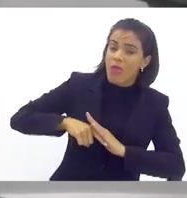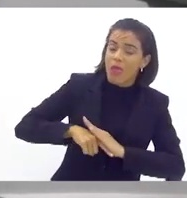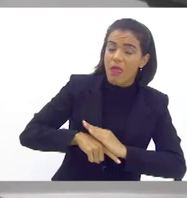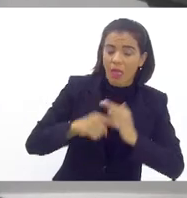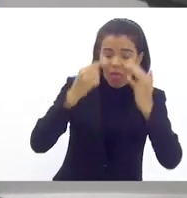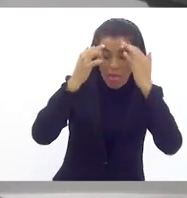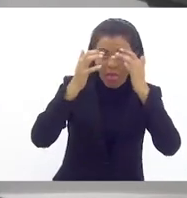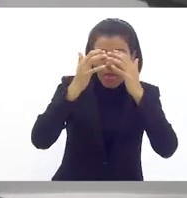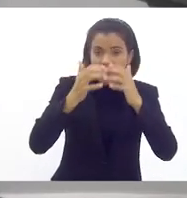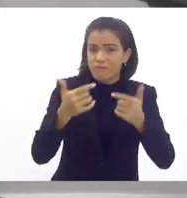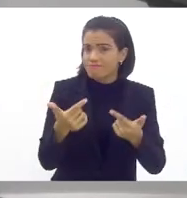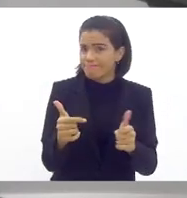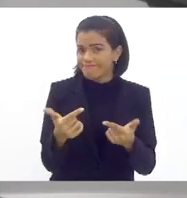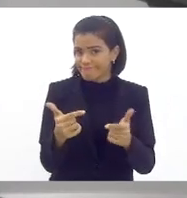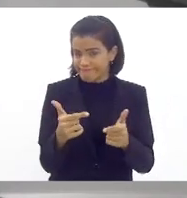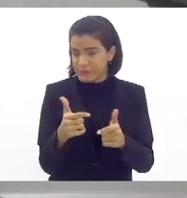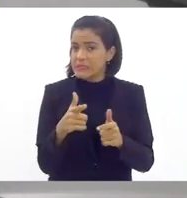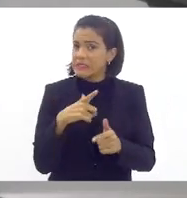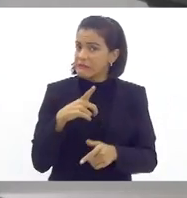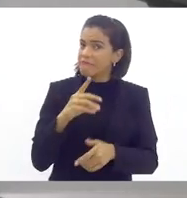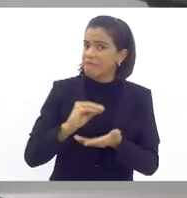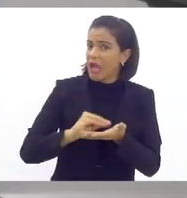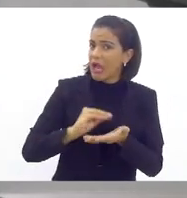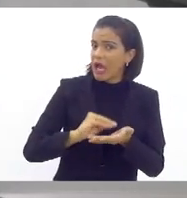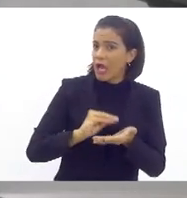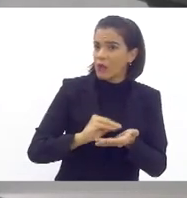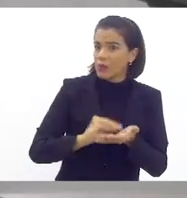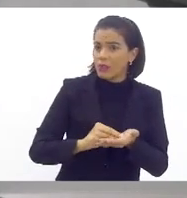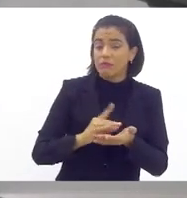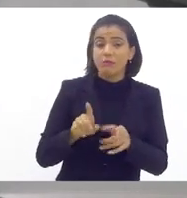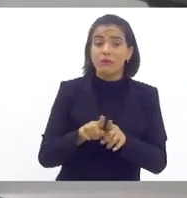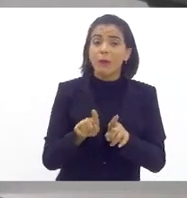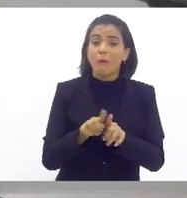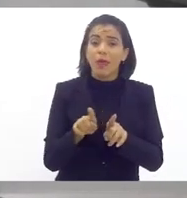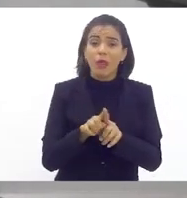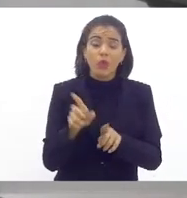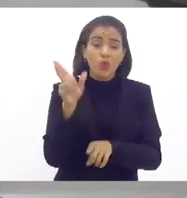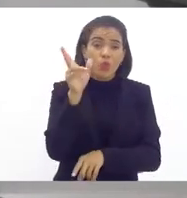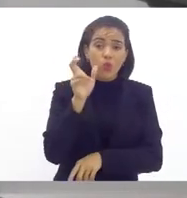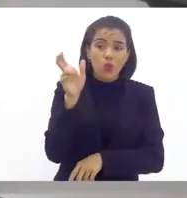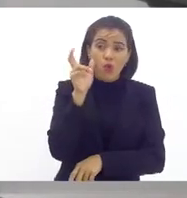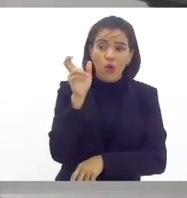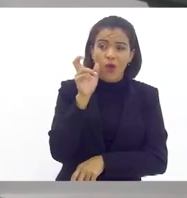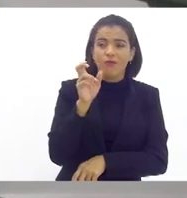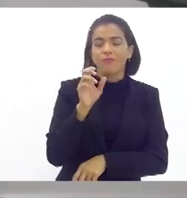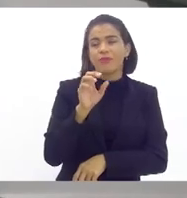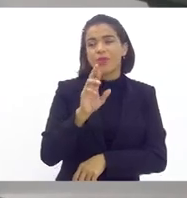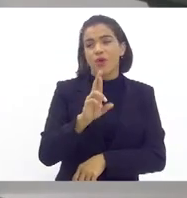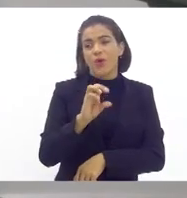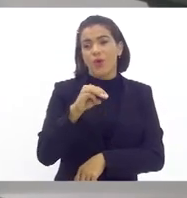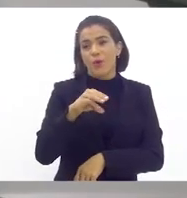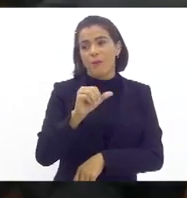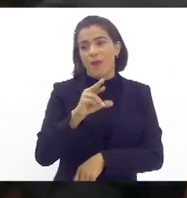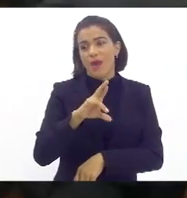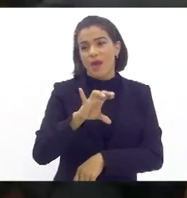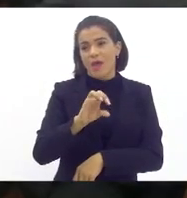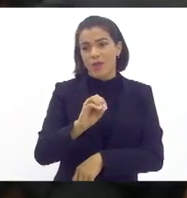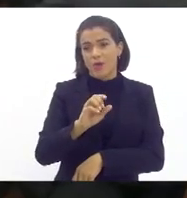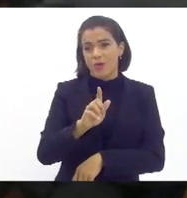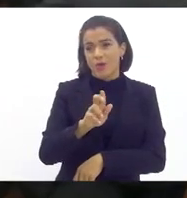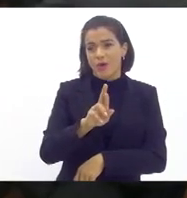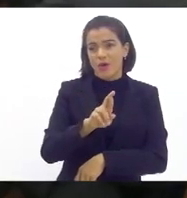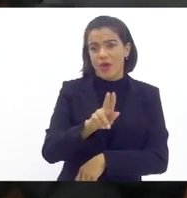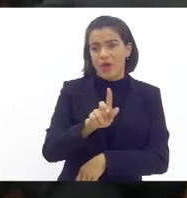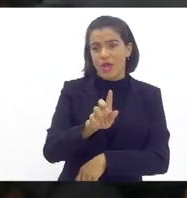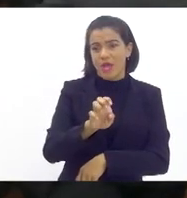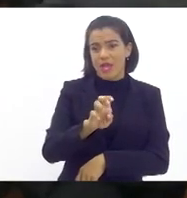pensar, nem refletir, tem uma série de encaminhamentos para serem feitos aqui. E nem ouvimos ainda o Romário Regis, que está aqui, o Roco de Tartuvi. Que também